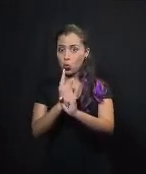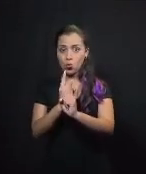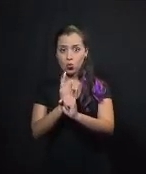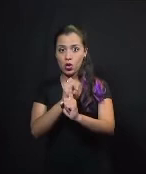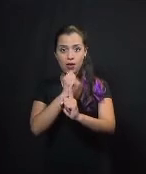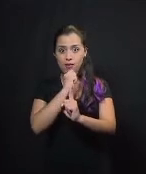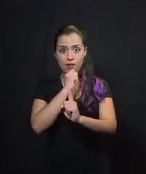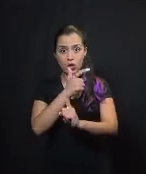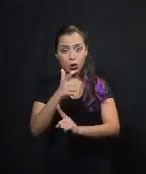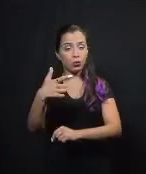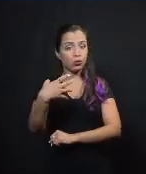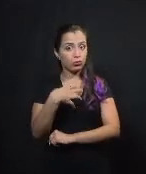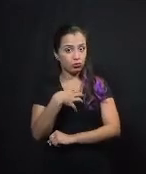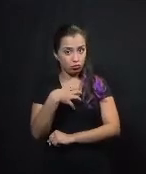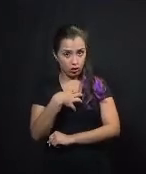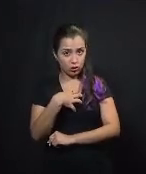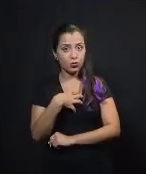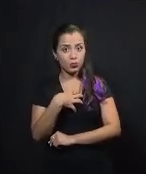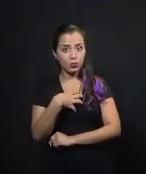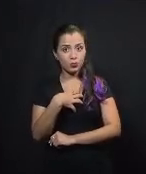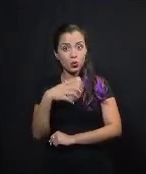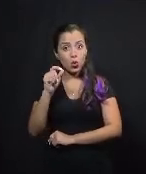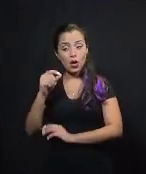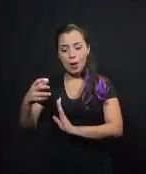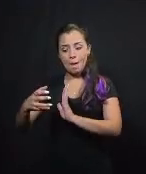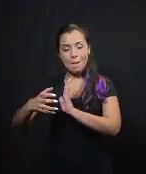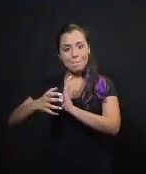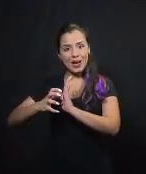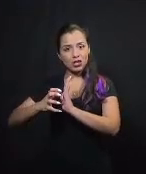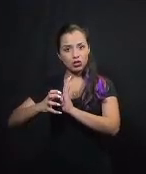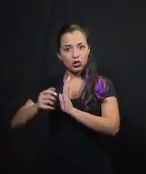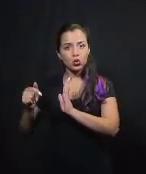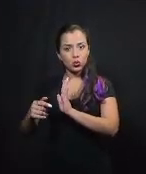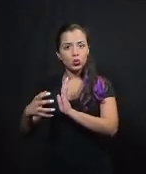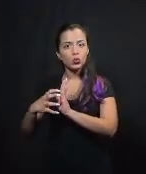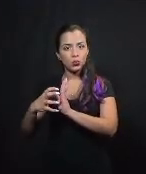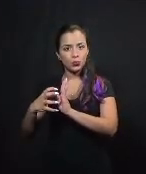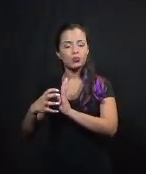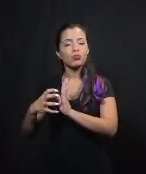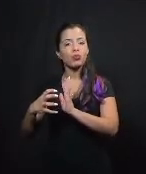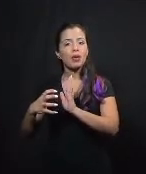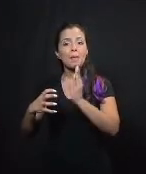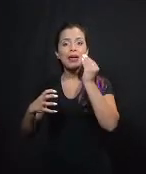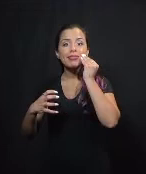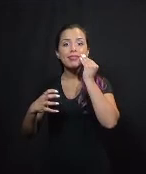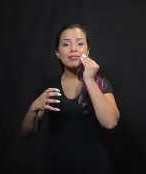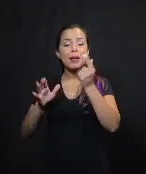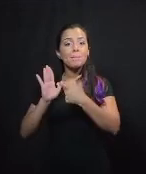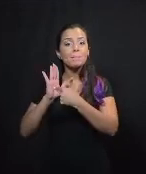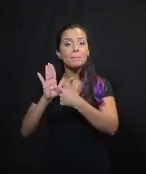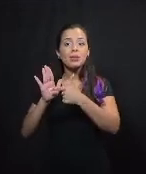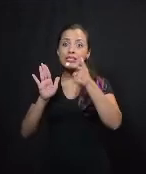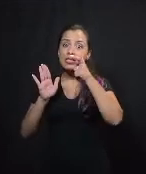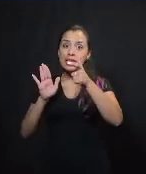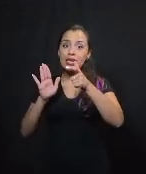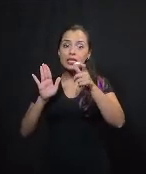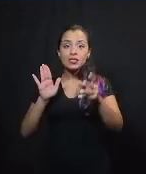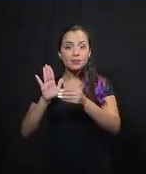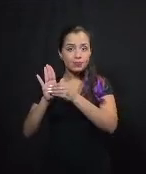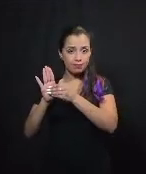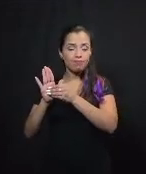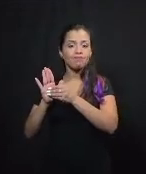que os partidos políticos para expressar interesses agregados, interesses